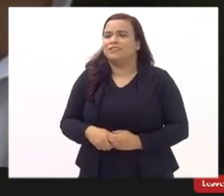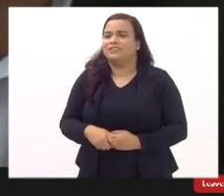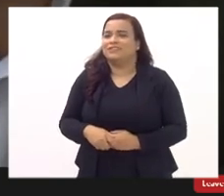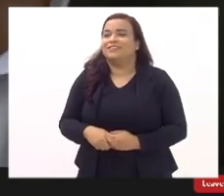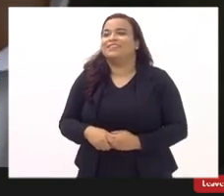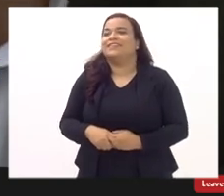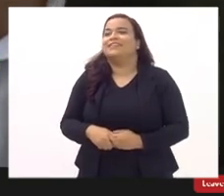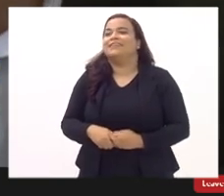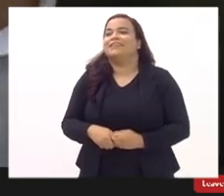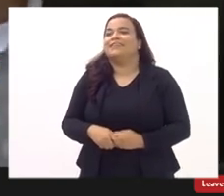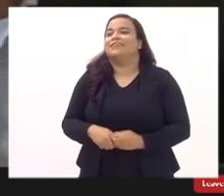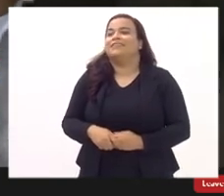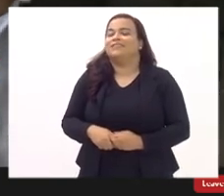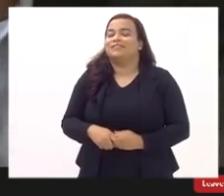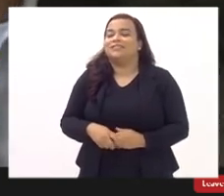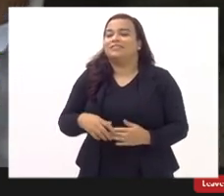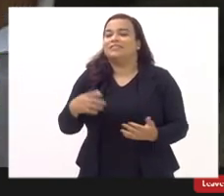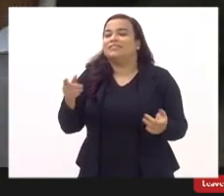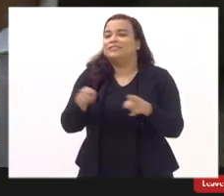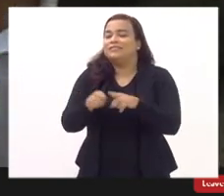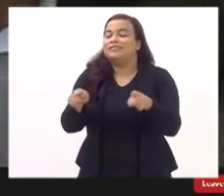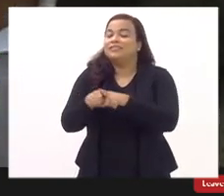Parabenizo também